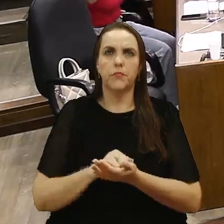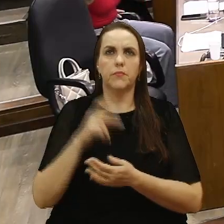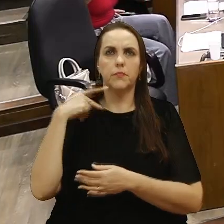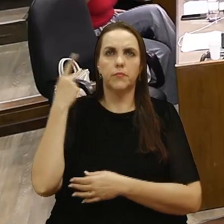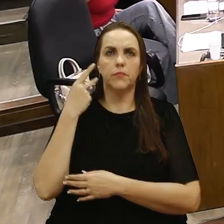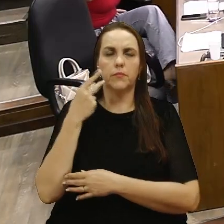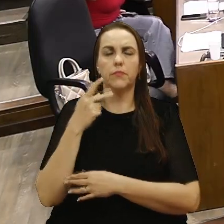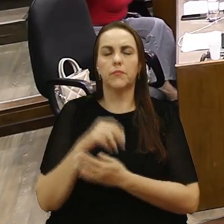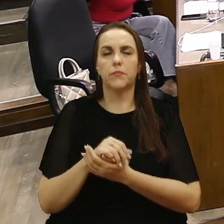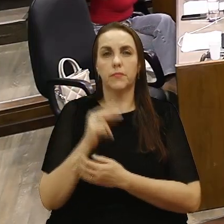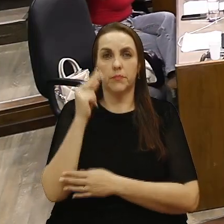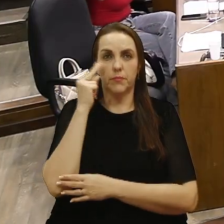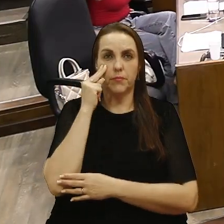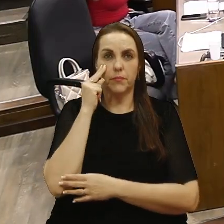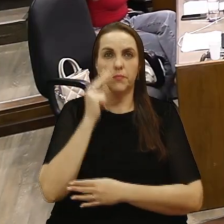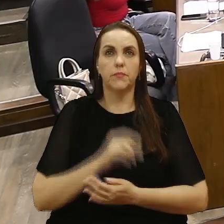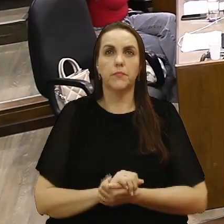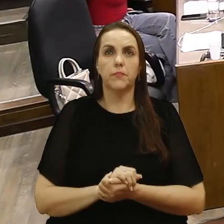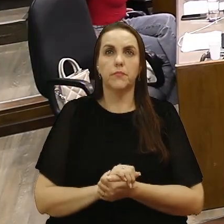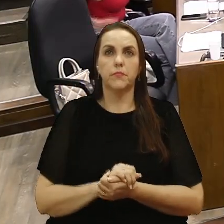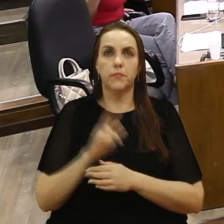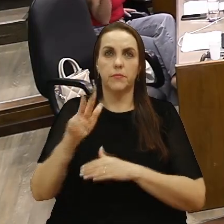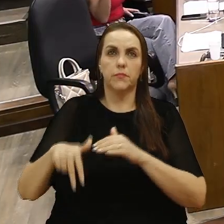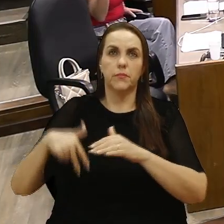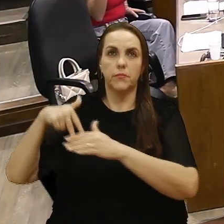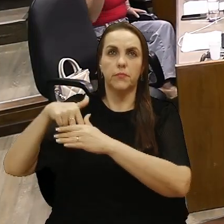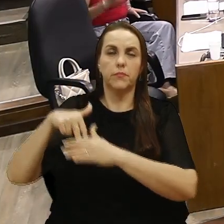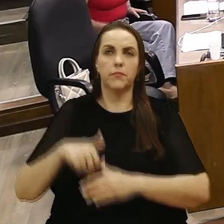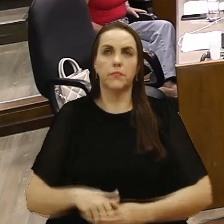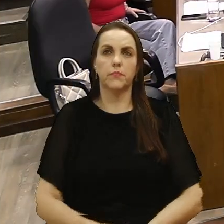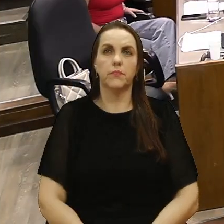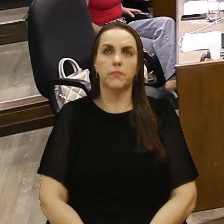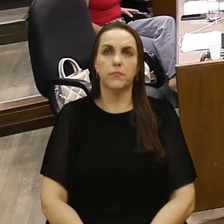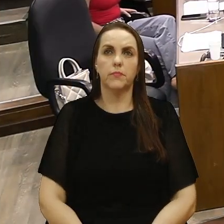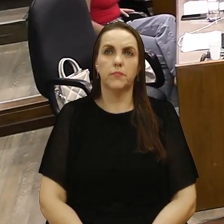Fantinel, da tribuna.